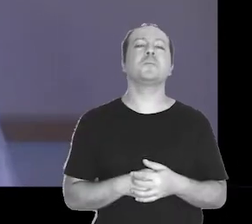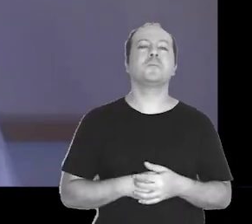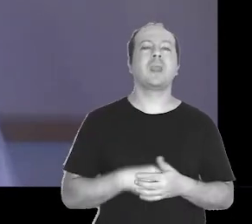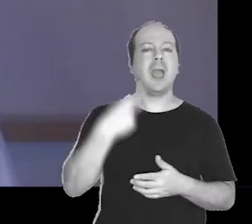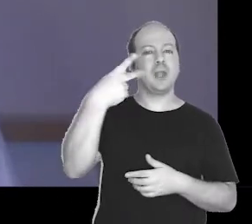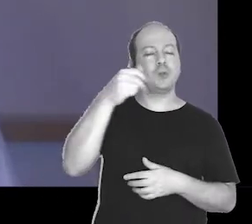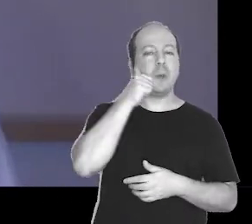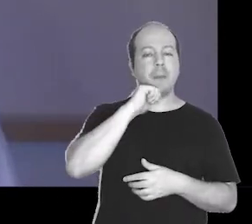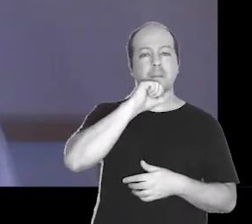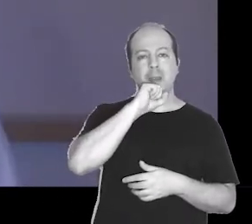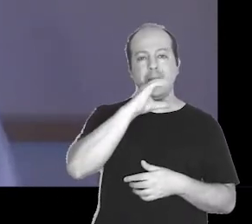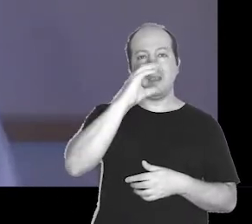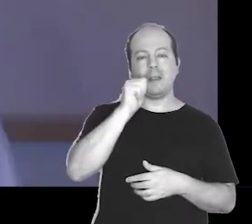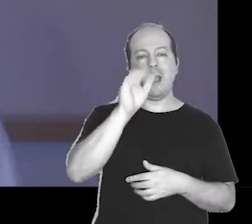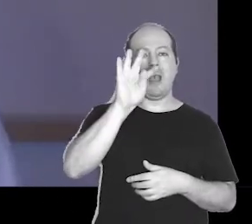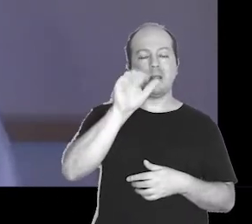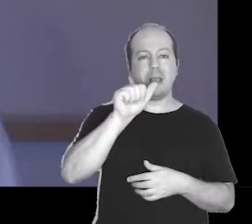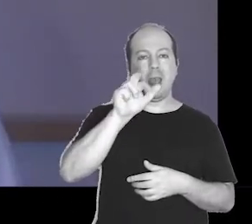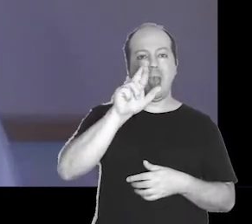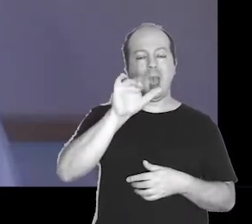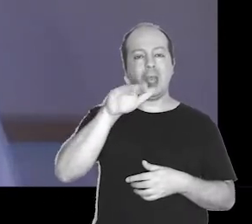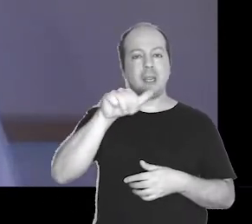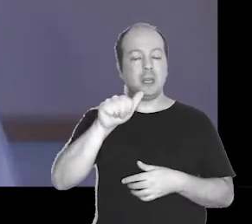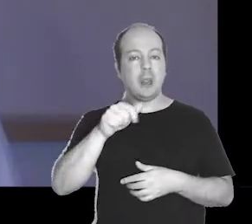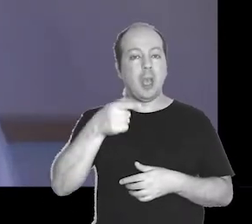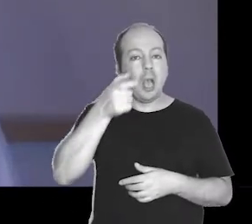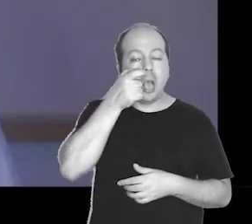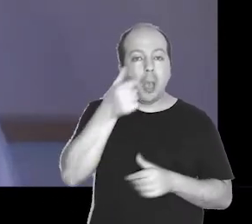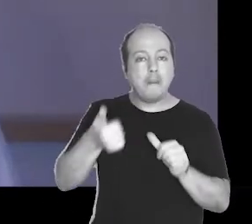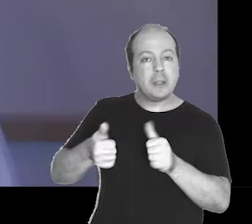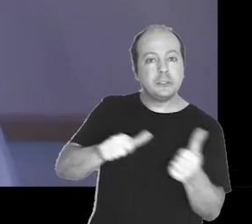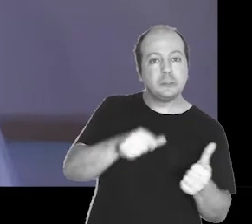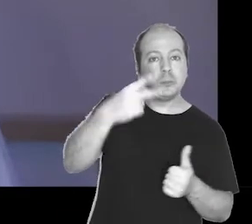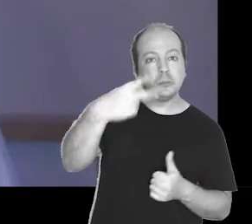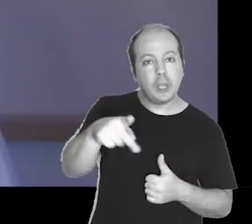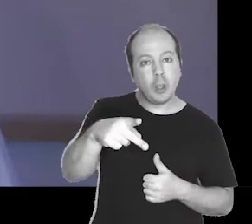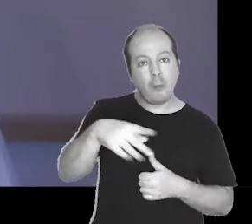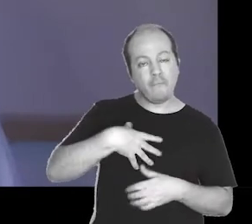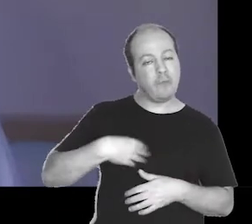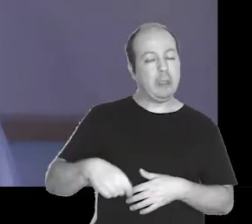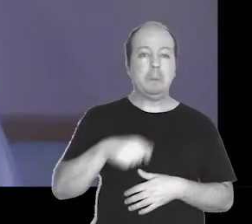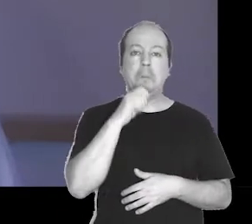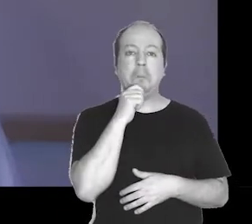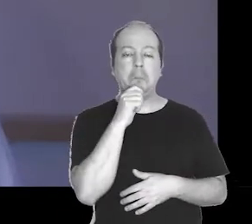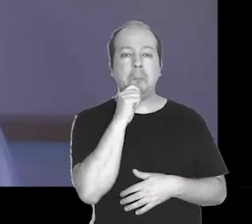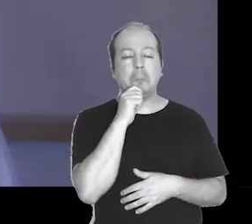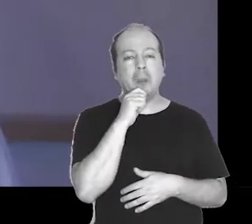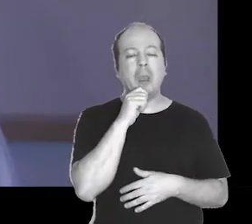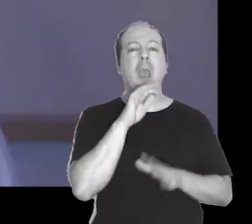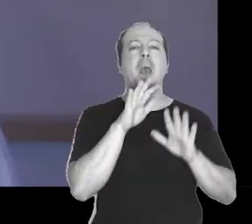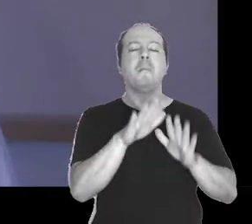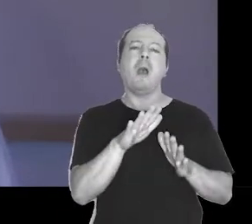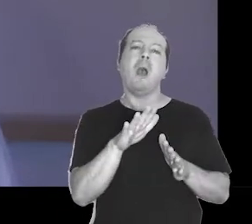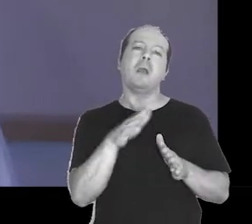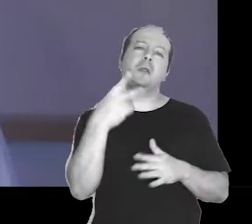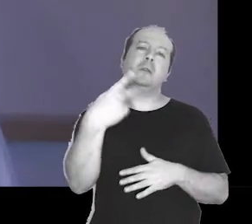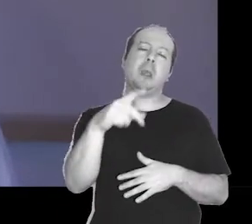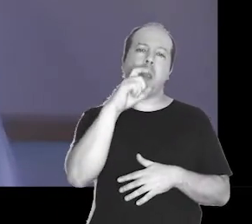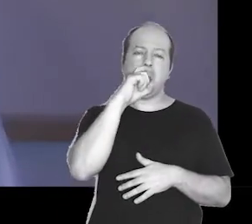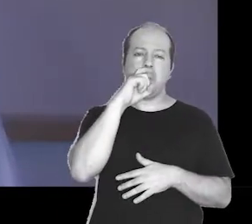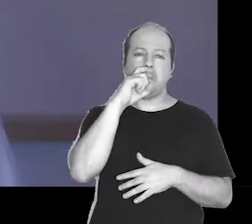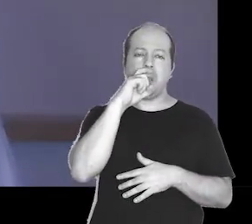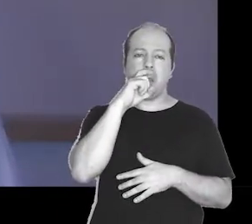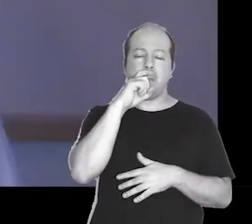Catarina não pôde sequer assistir ao batismo do próprio filho, alijada do papel materno